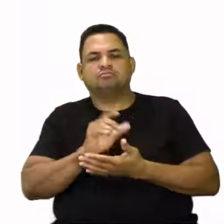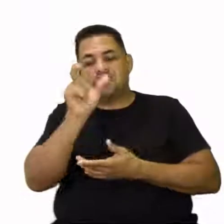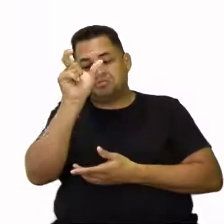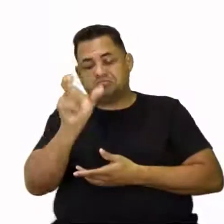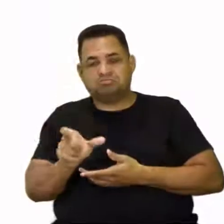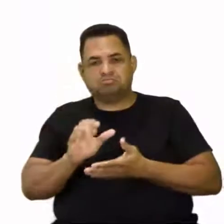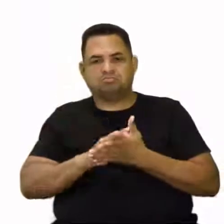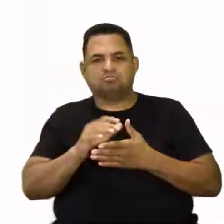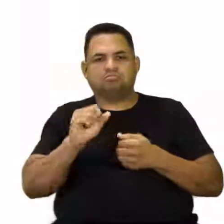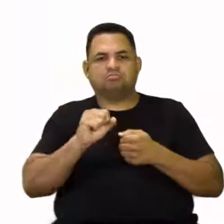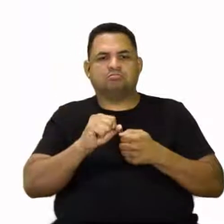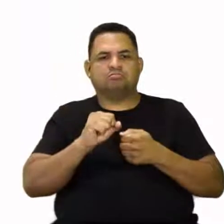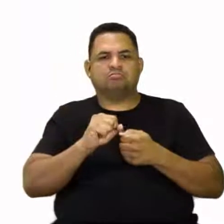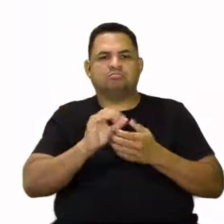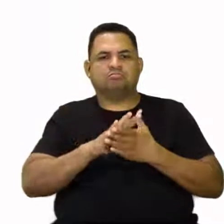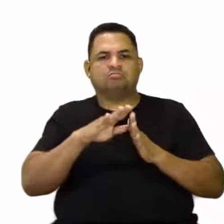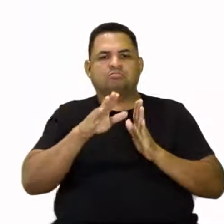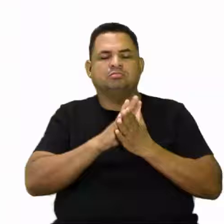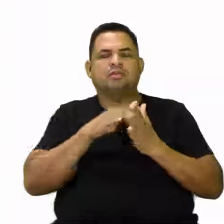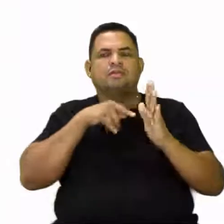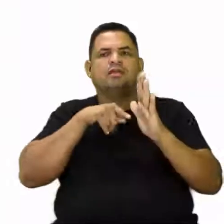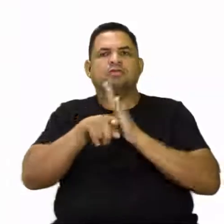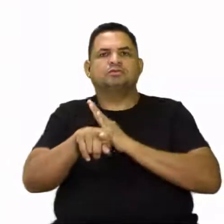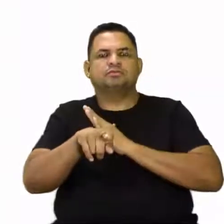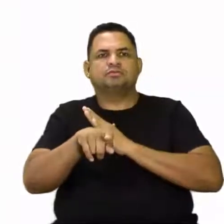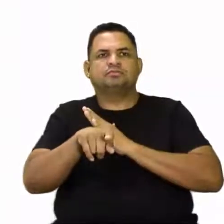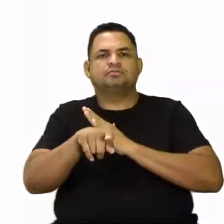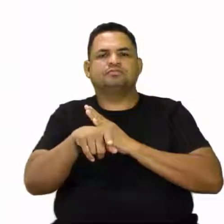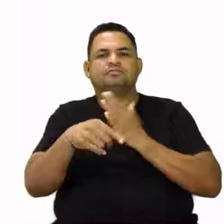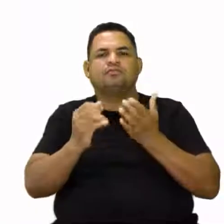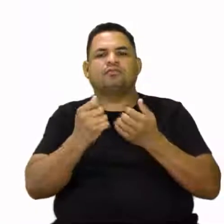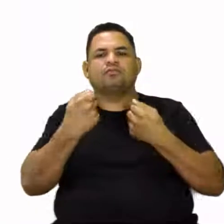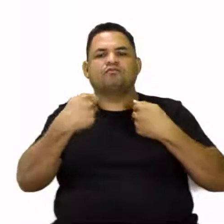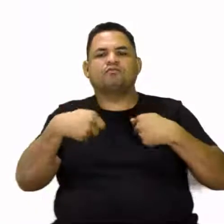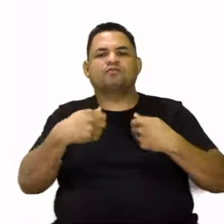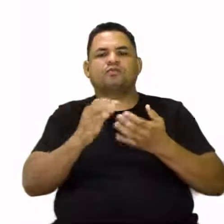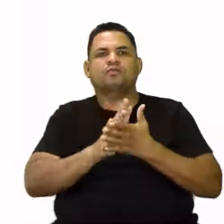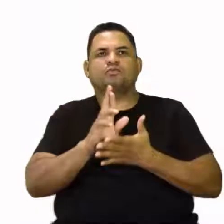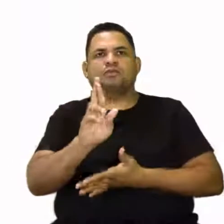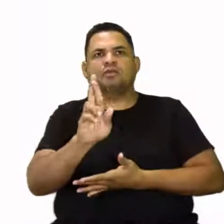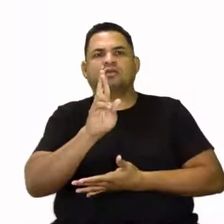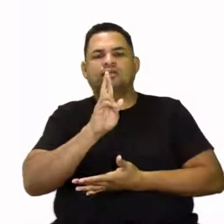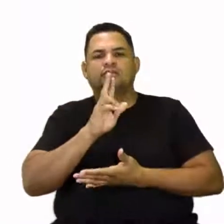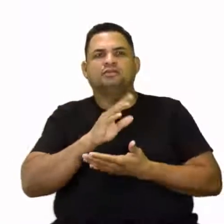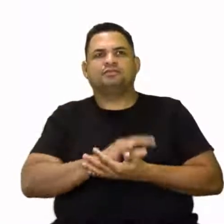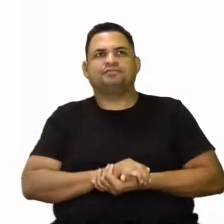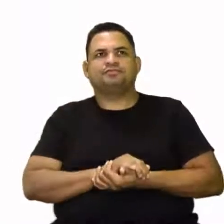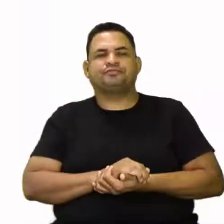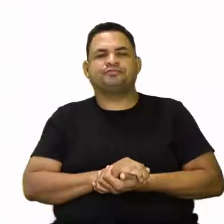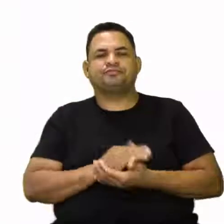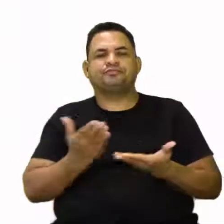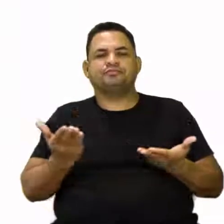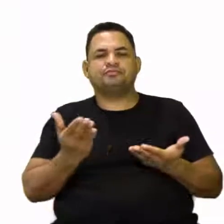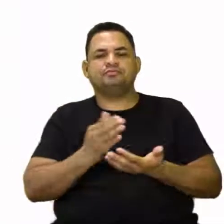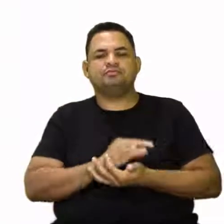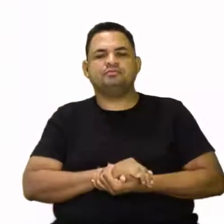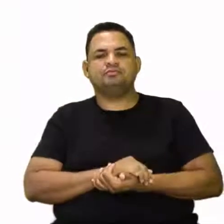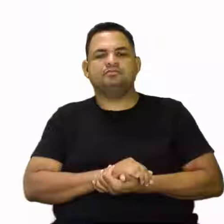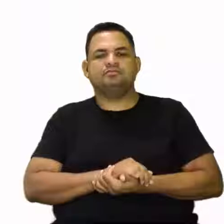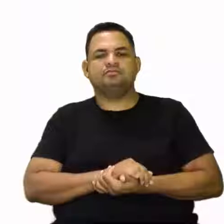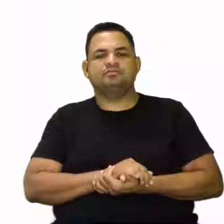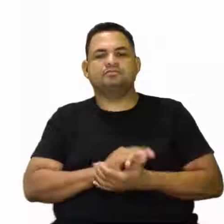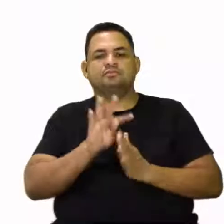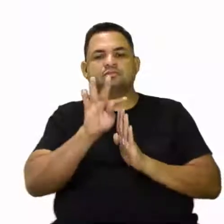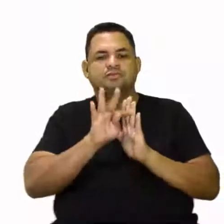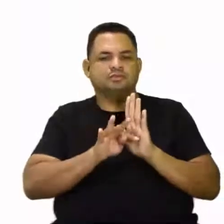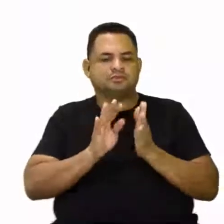interlocutor, fazendo aquela clássica pergunta, né? Que poderá ser respondida ali através do